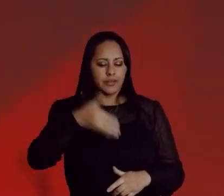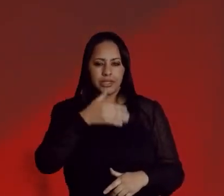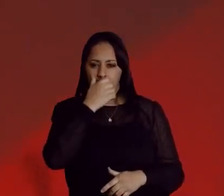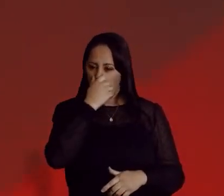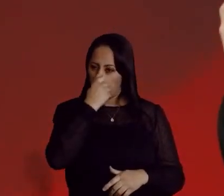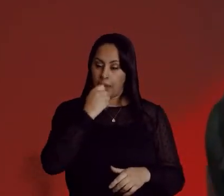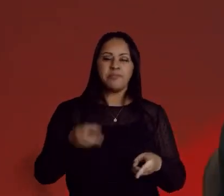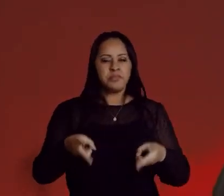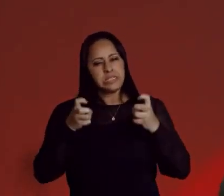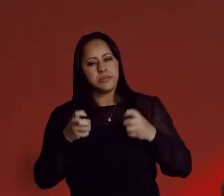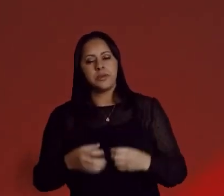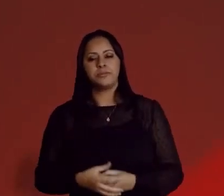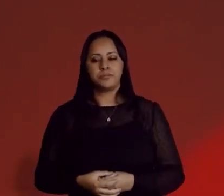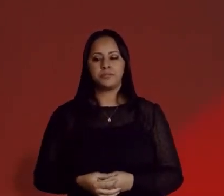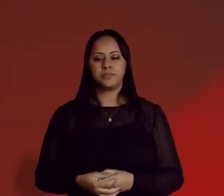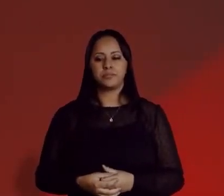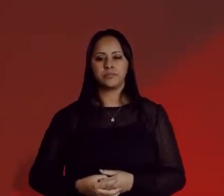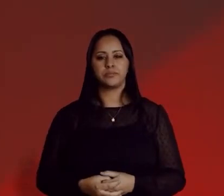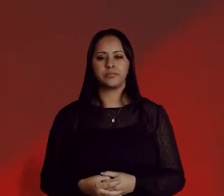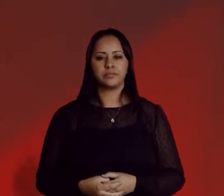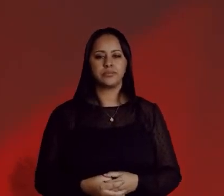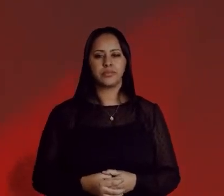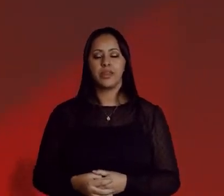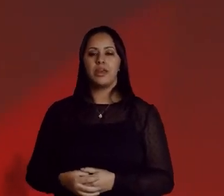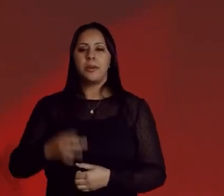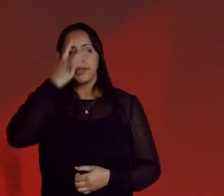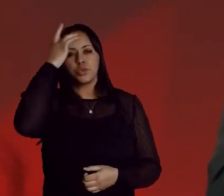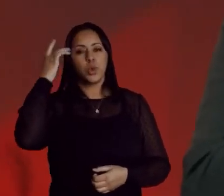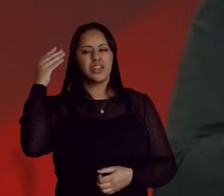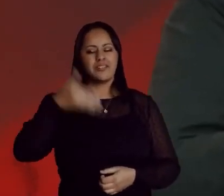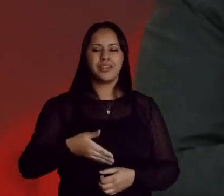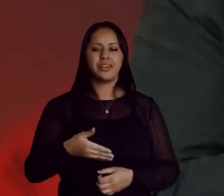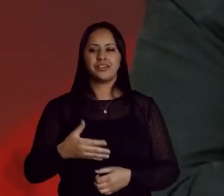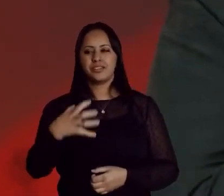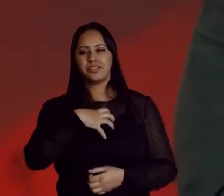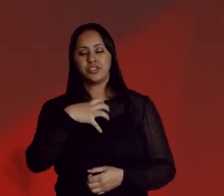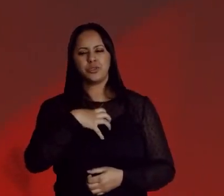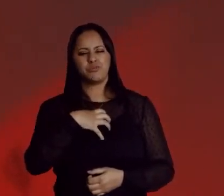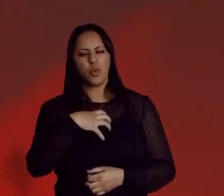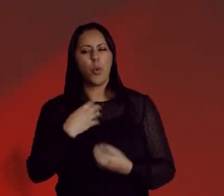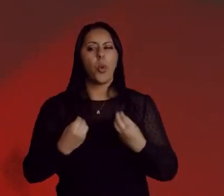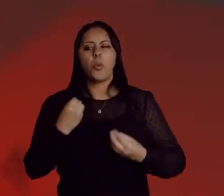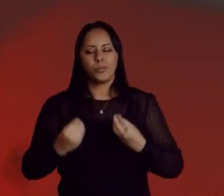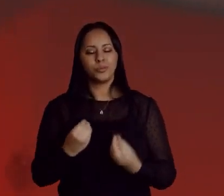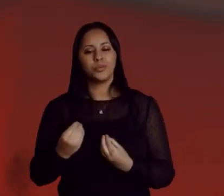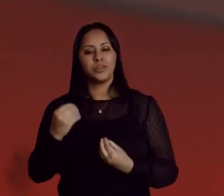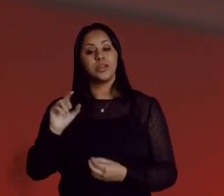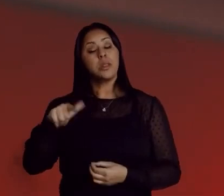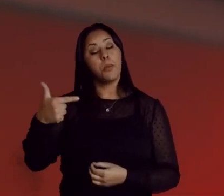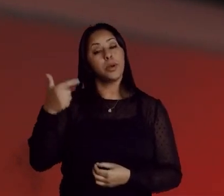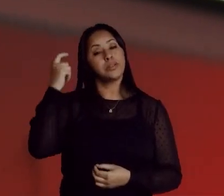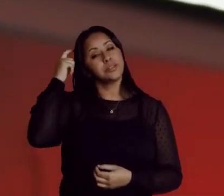quem assistiu online também pôde perceber, mas quem estava aqui, eu acho que sentiu mesmo assim como foi. E depois